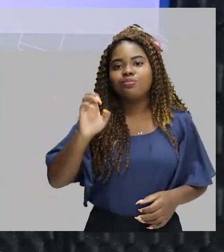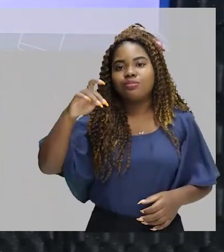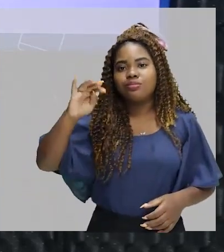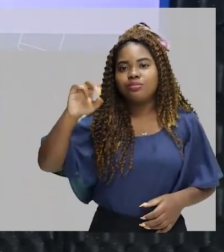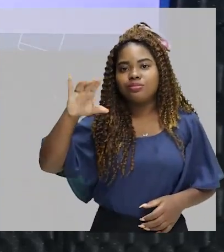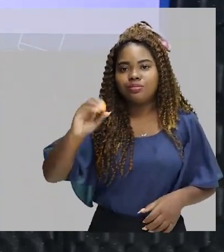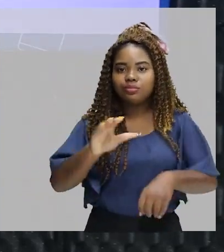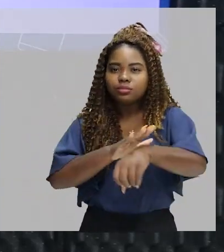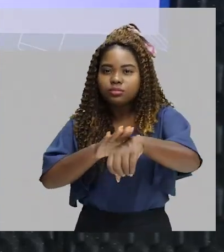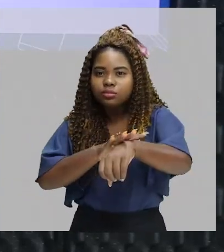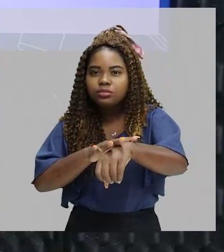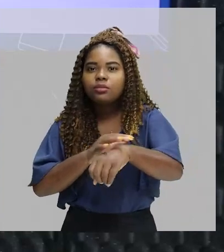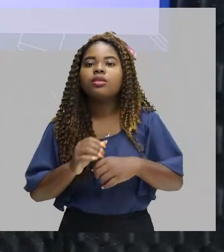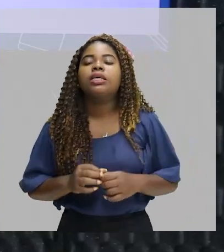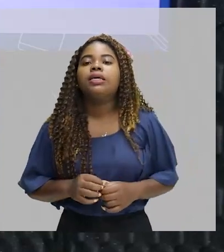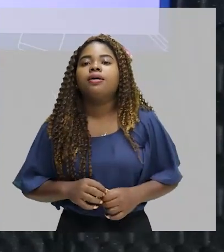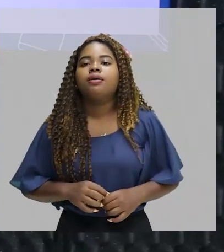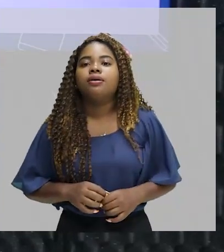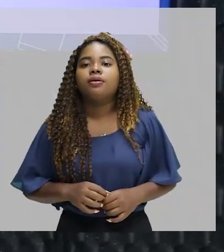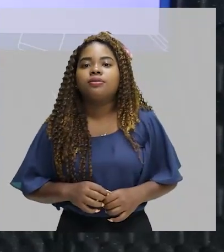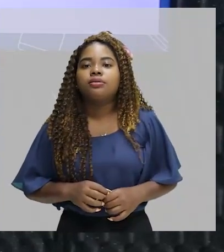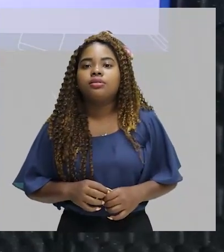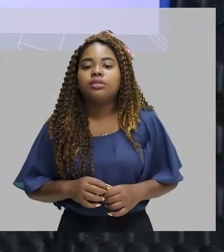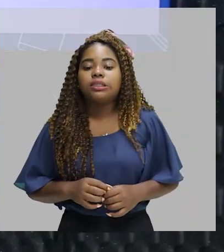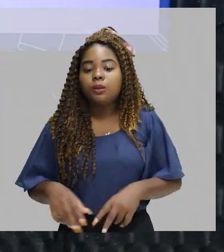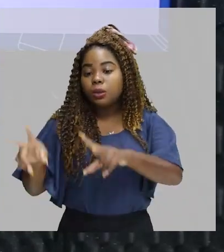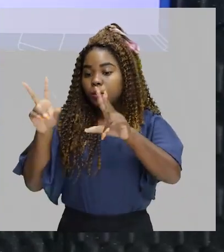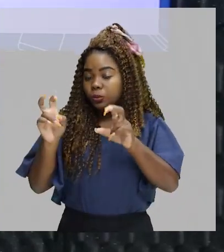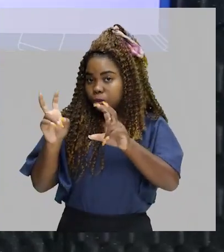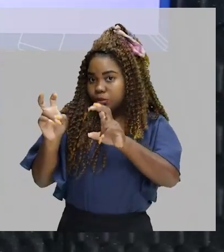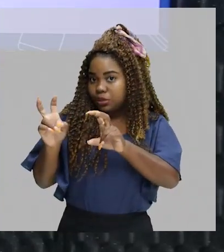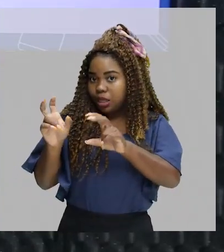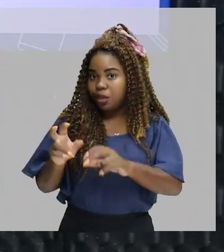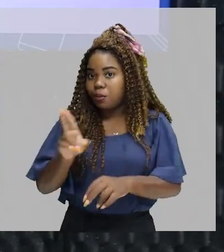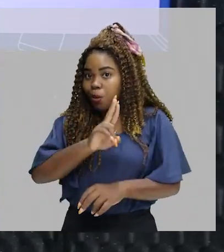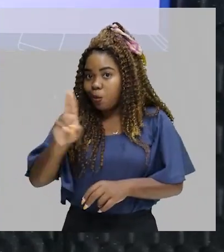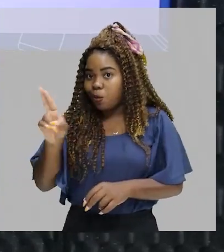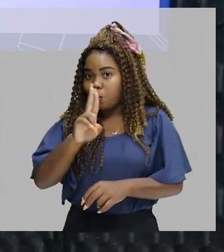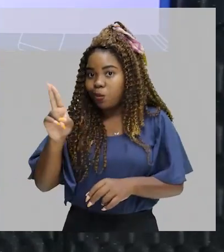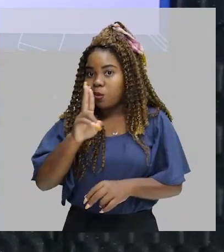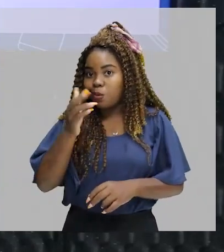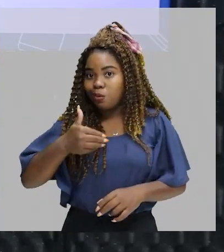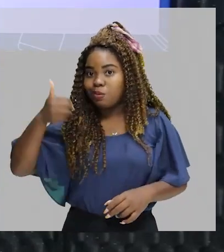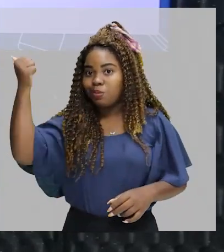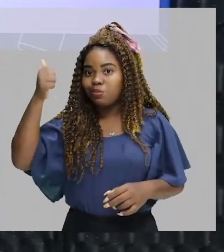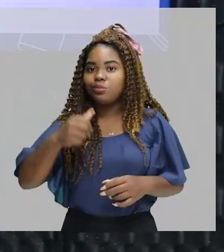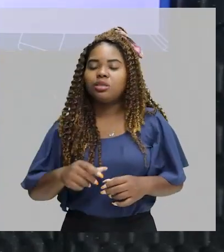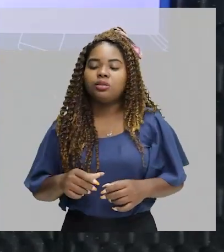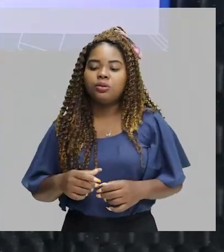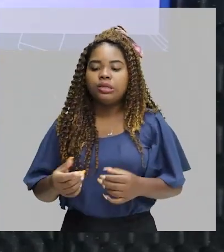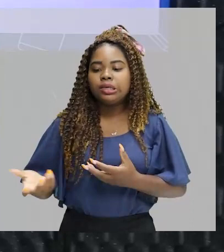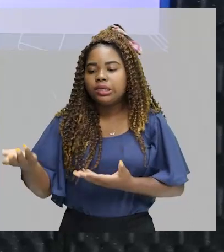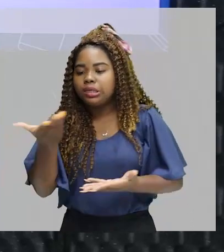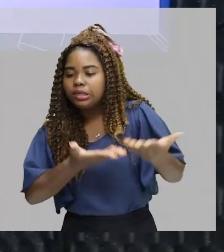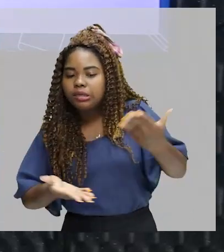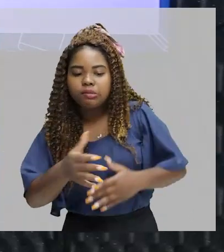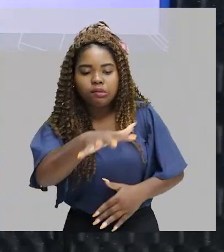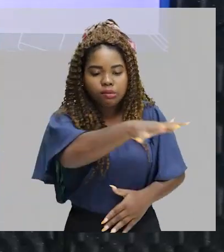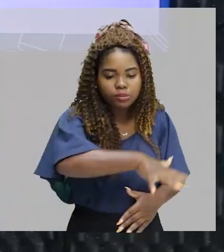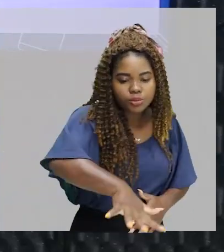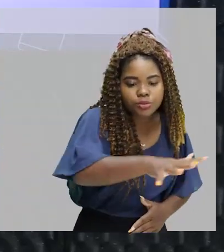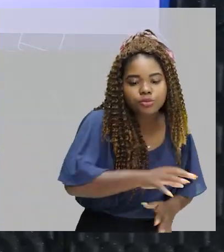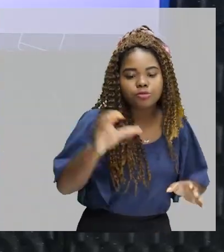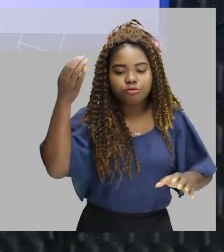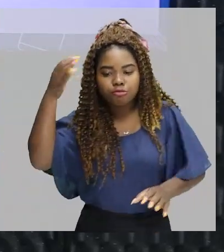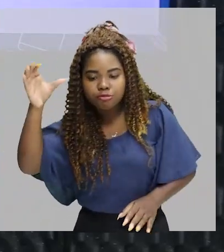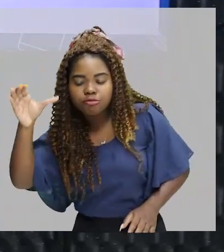Logo, etnia é um termo mais abrangente e mais adequado, que engloba lá a questão territorial, a questão cultural,